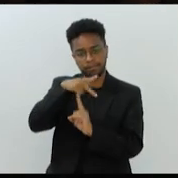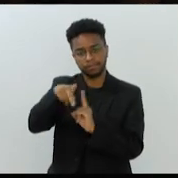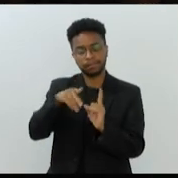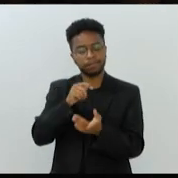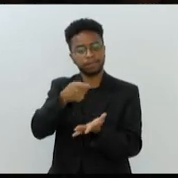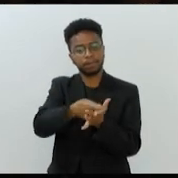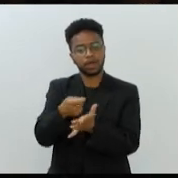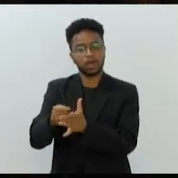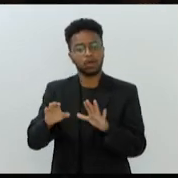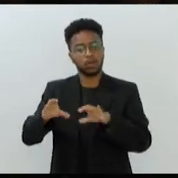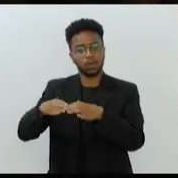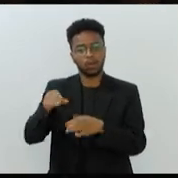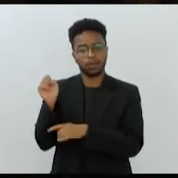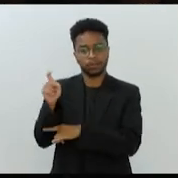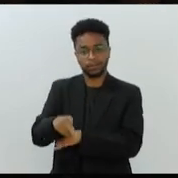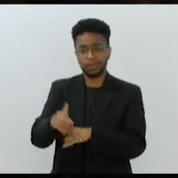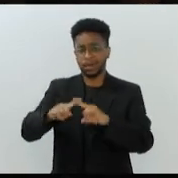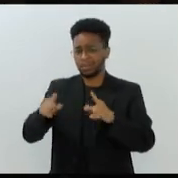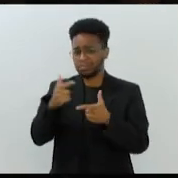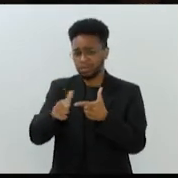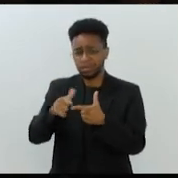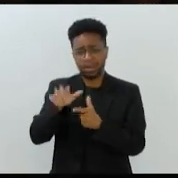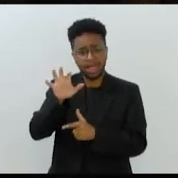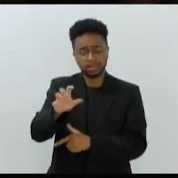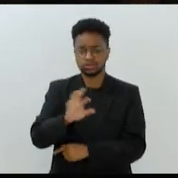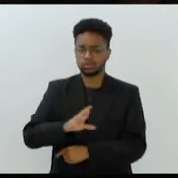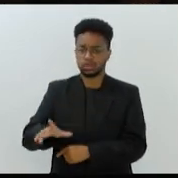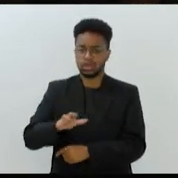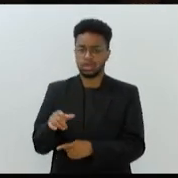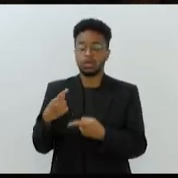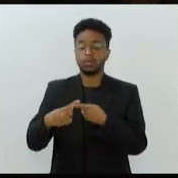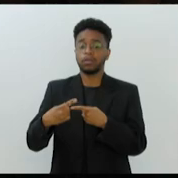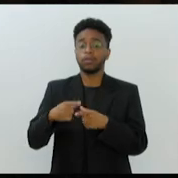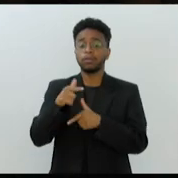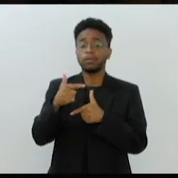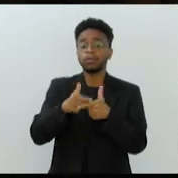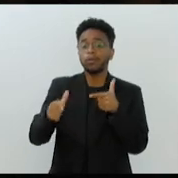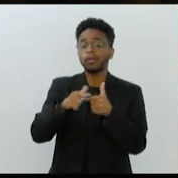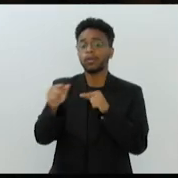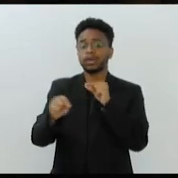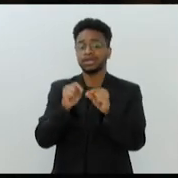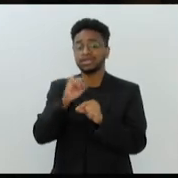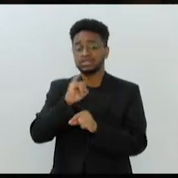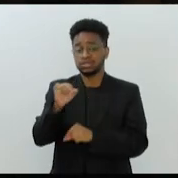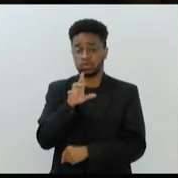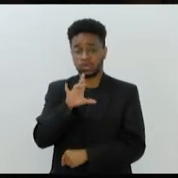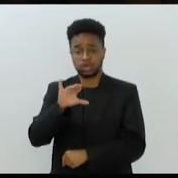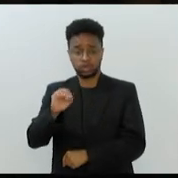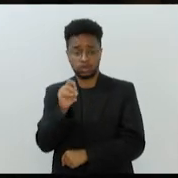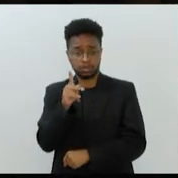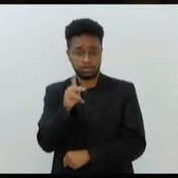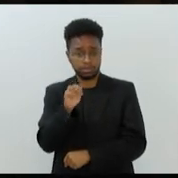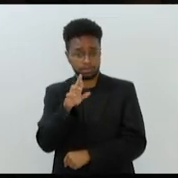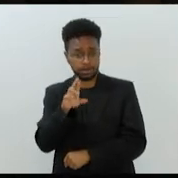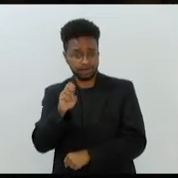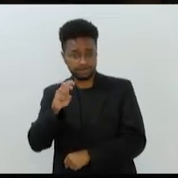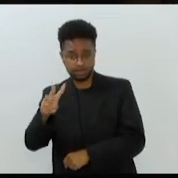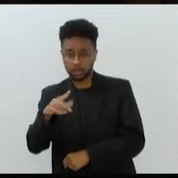O problema não é esse. O problema é que, quando o Rio Previdência não tem dinheiro para pagar os